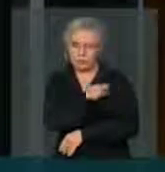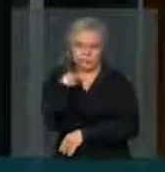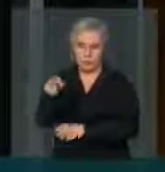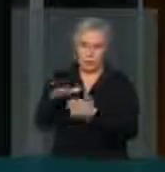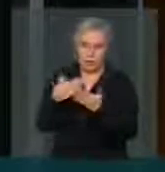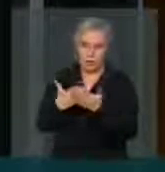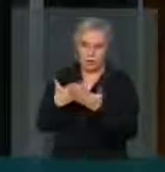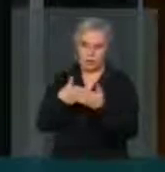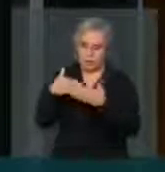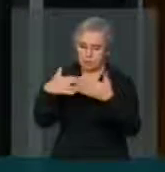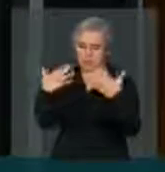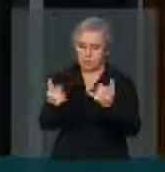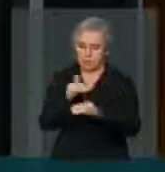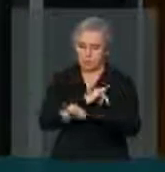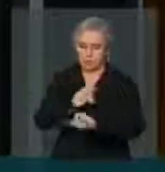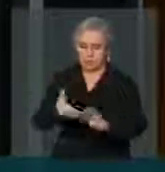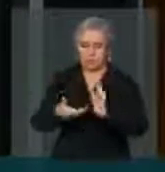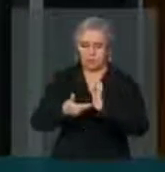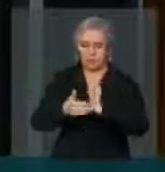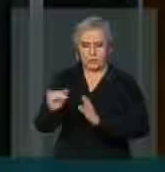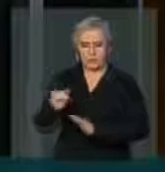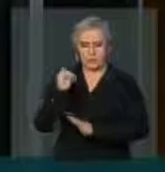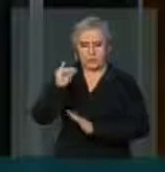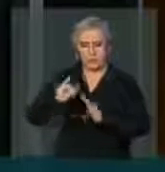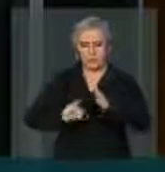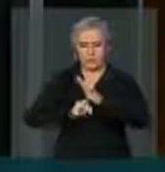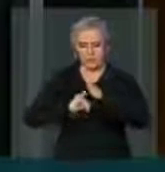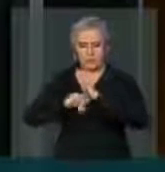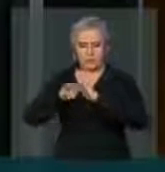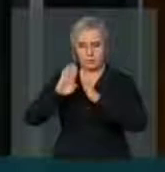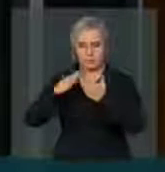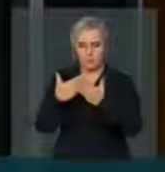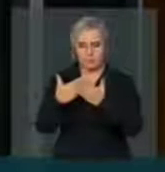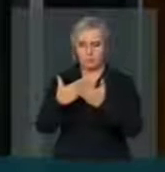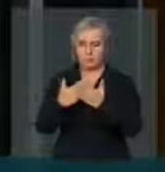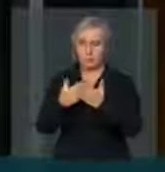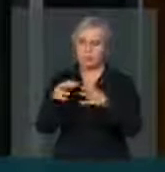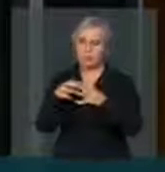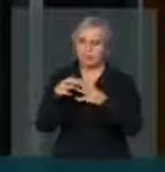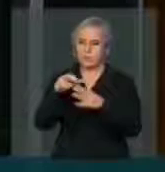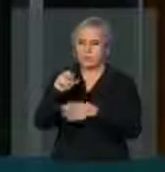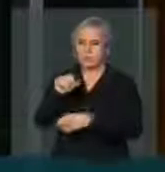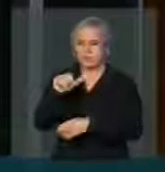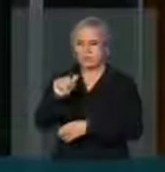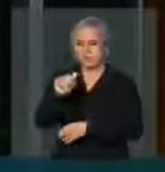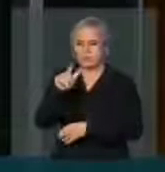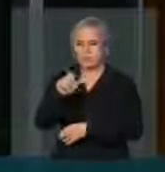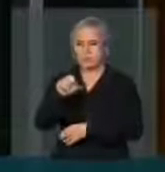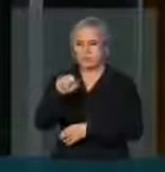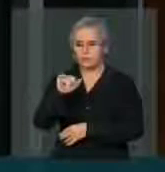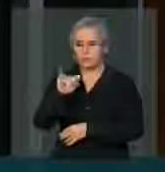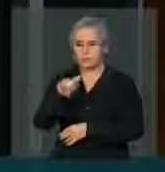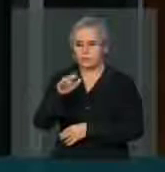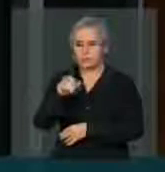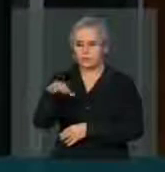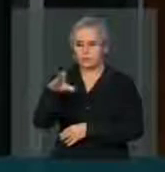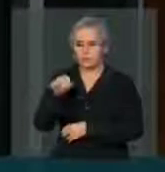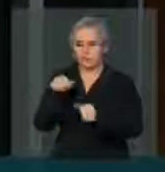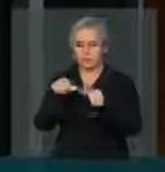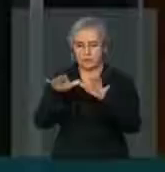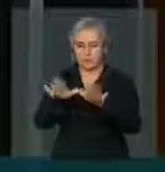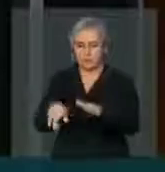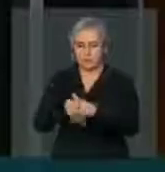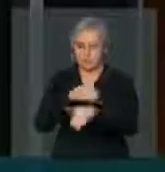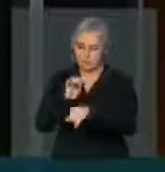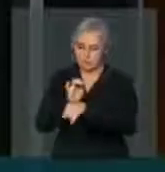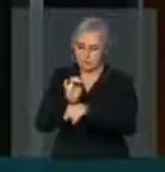registrado nos anais desta casa. Obrigado. A importância dessa instituição, a Missão Salesiana e o brilhante legado de Dom Bosco deixou não somente para o